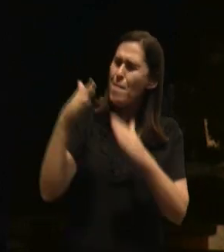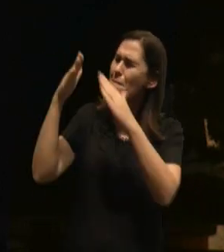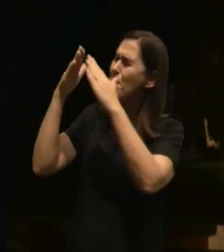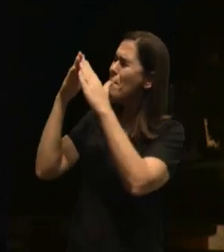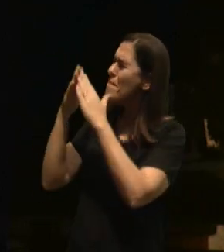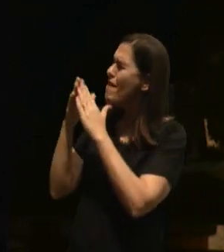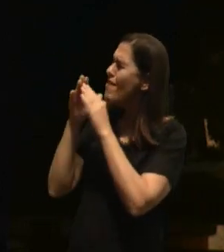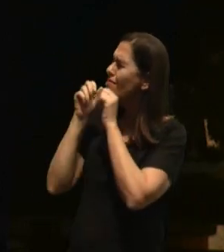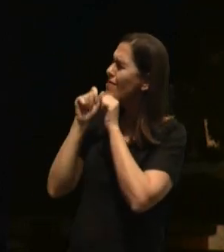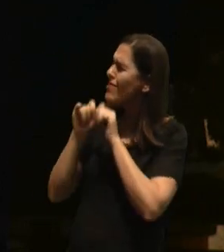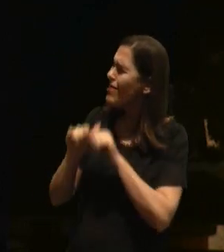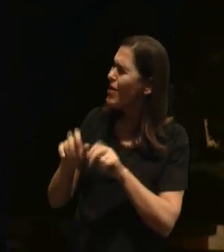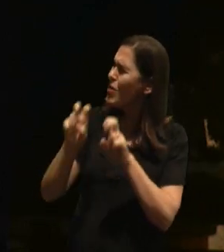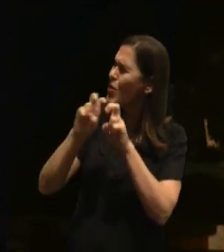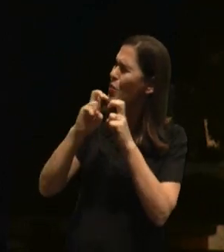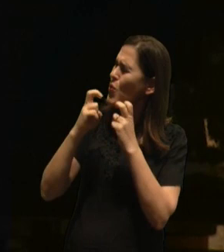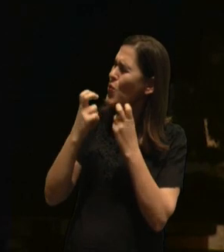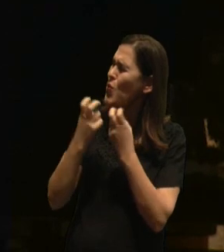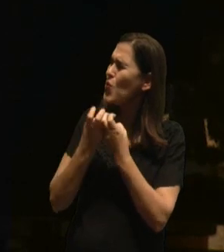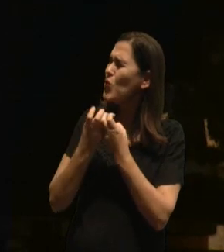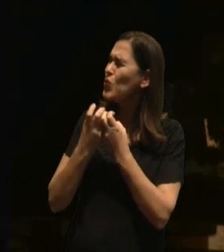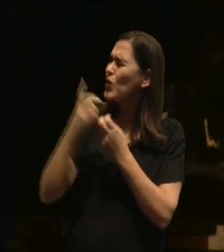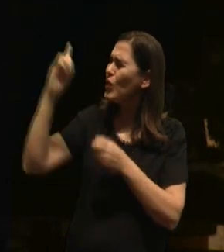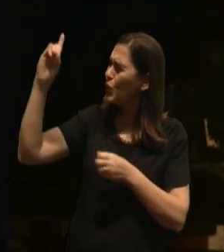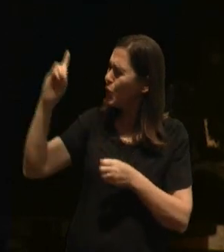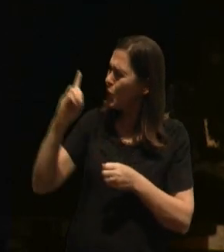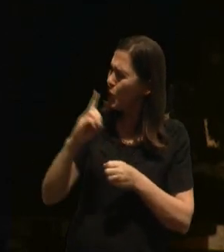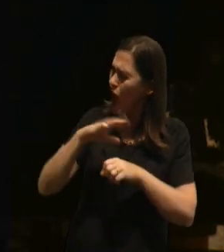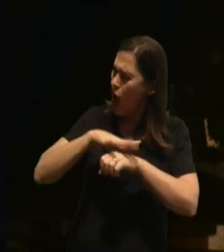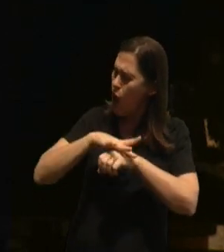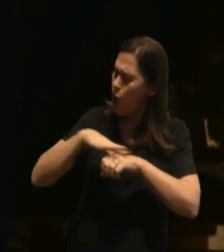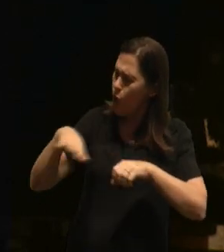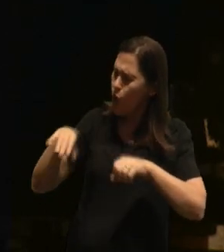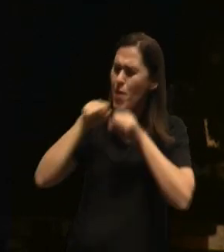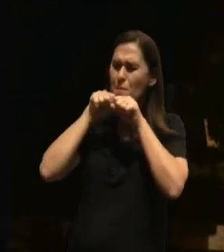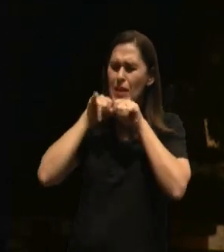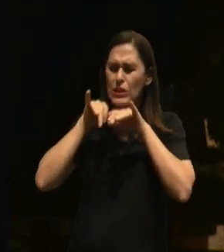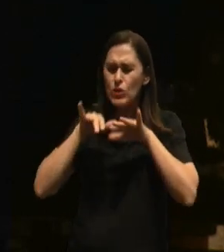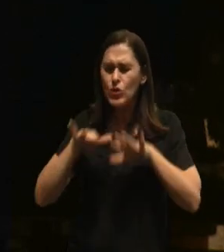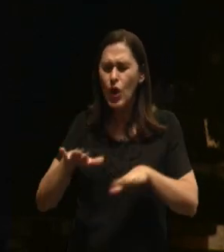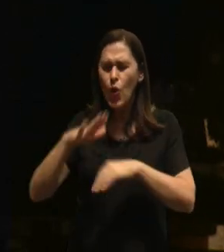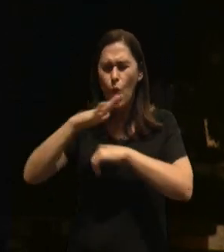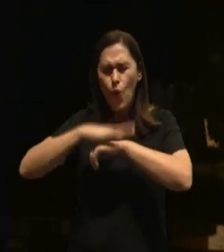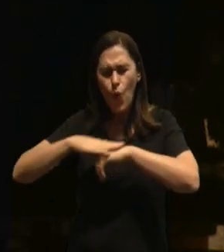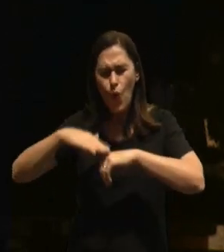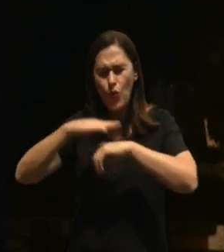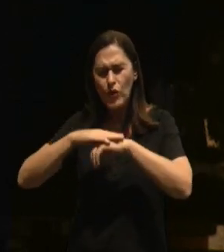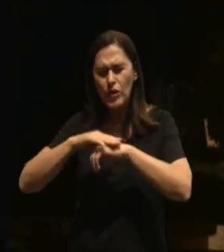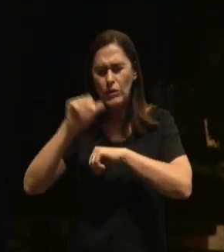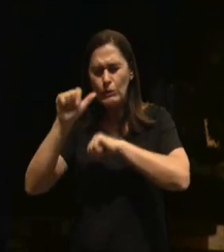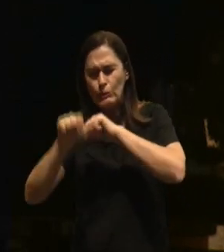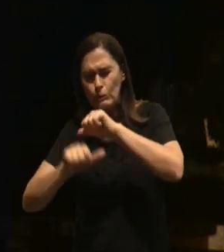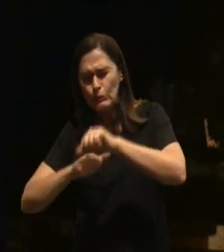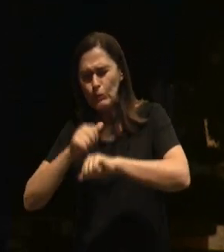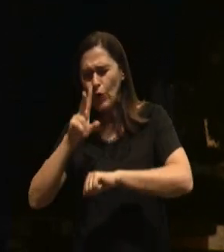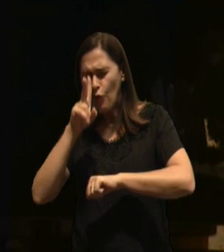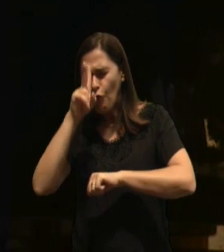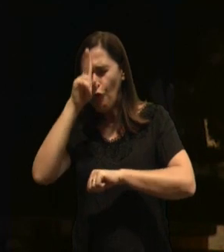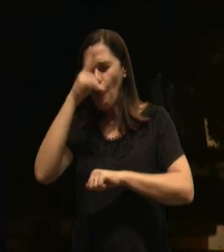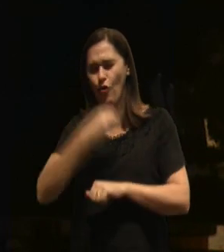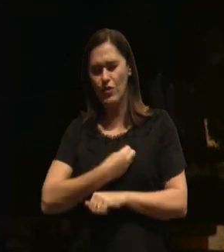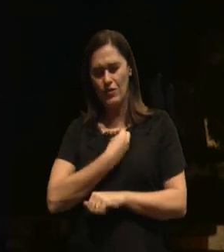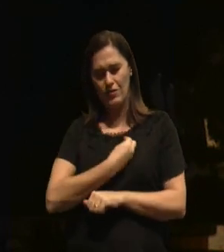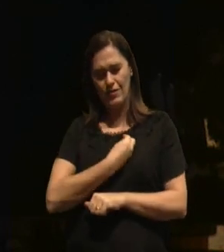especial sobre esse culto, que tu estejas curando, abençoando, confortando, renovando as vidas que